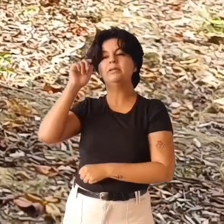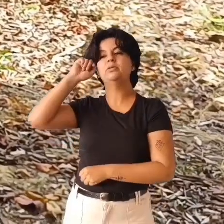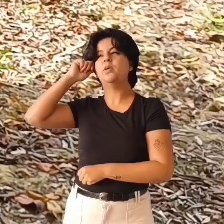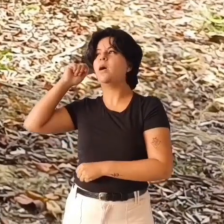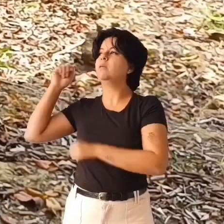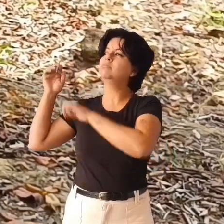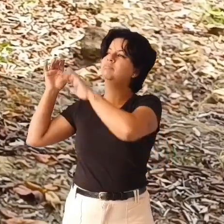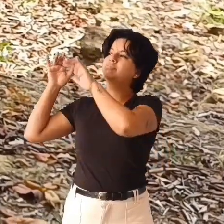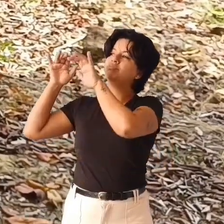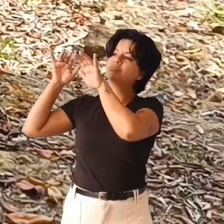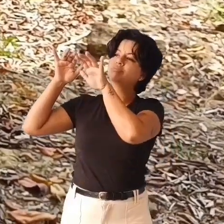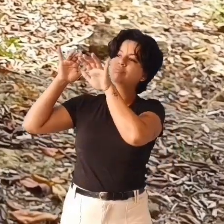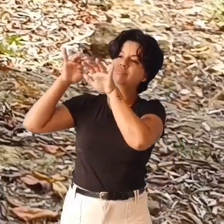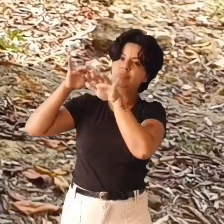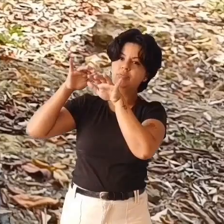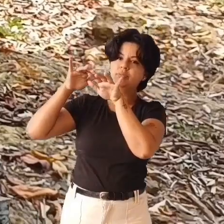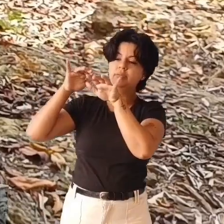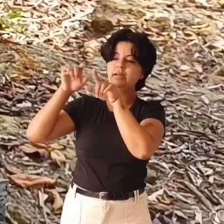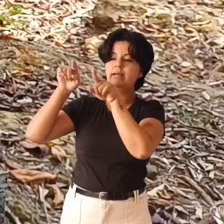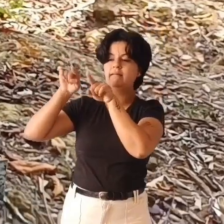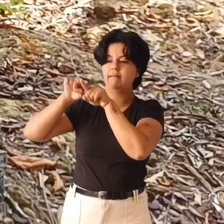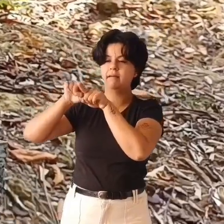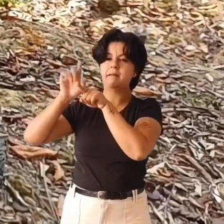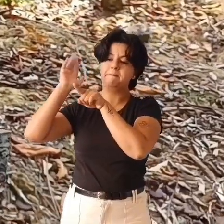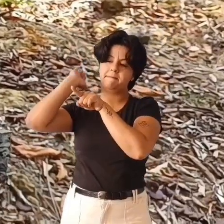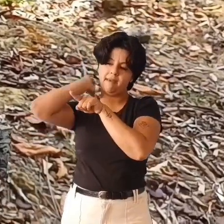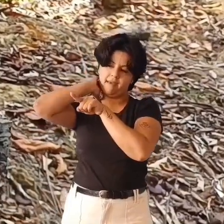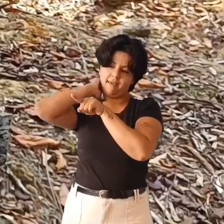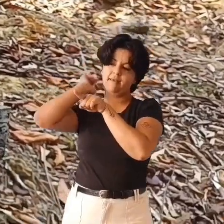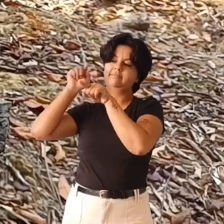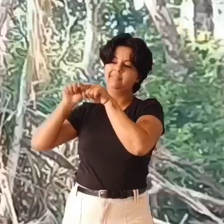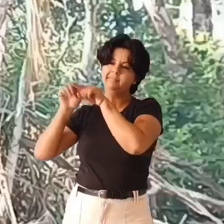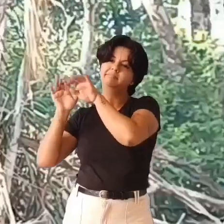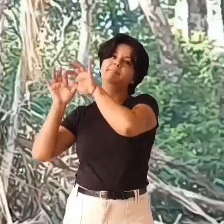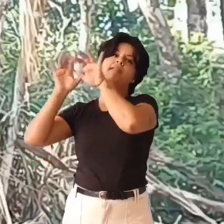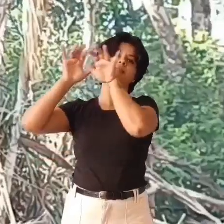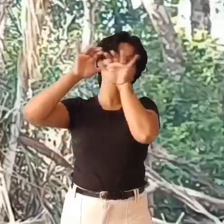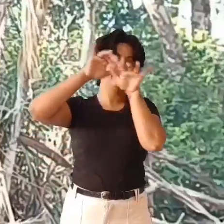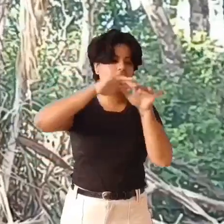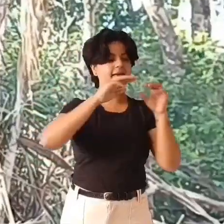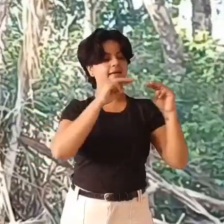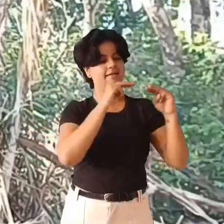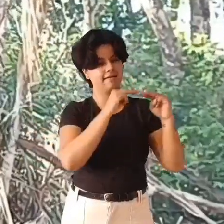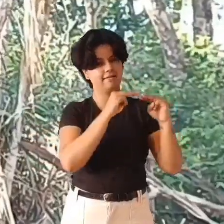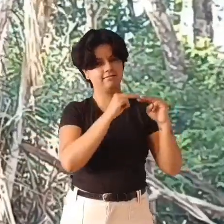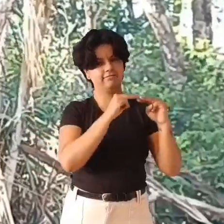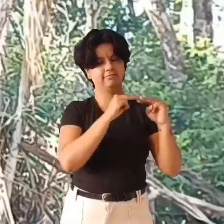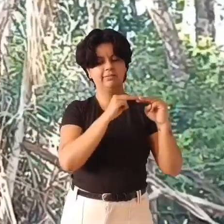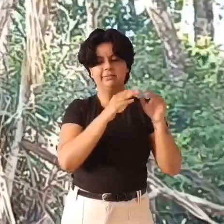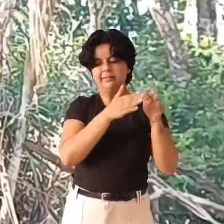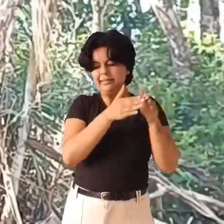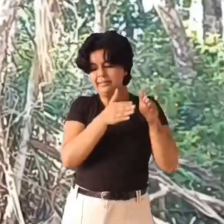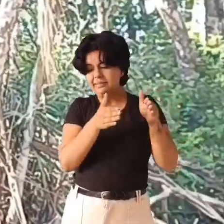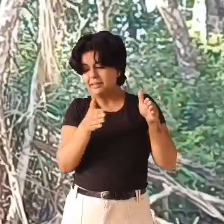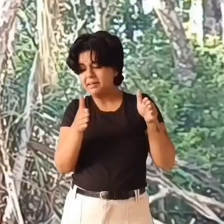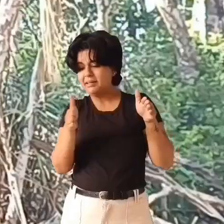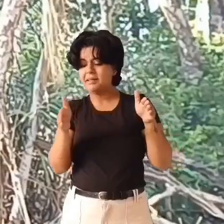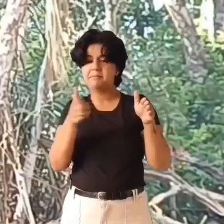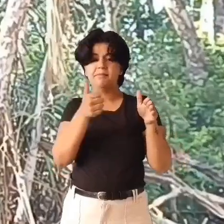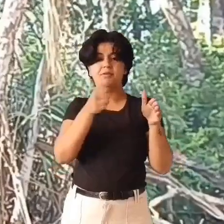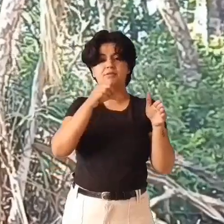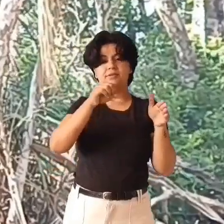do Pará para cá. Ou seja, os últimos mazaganenses chegaram no primeiro ano da festa de São